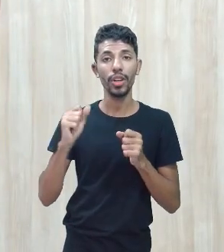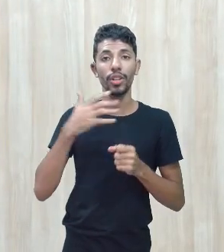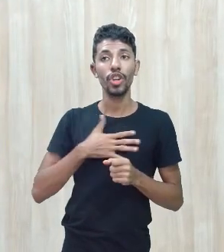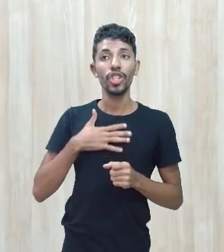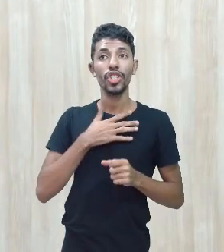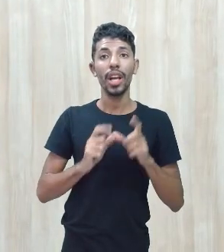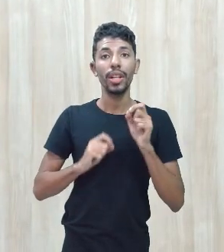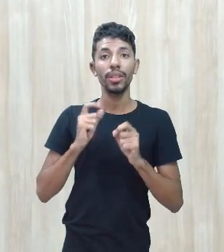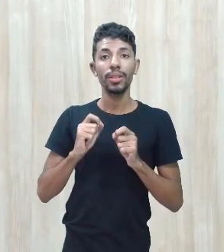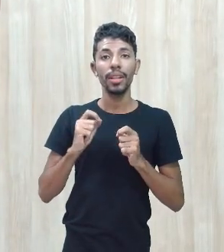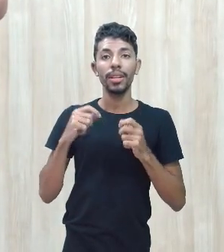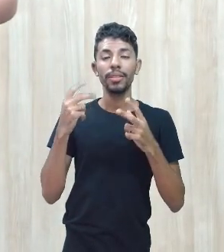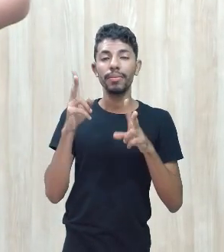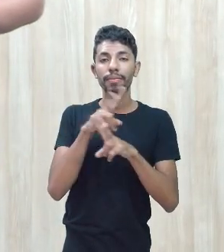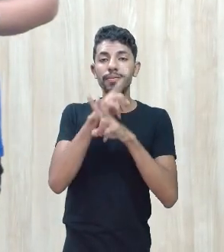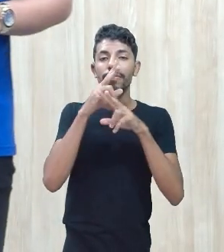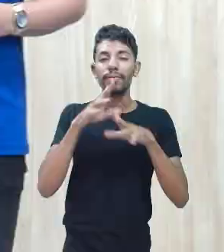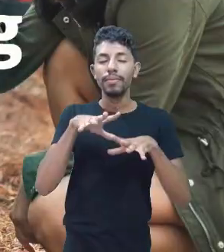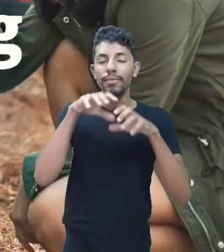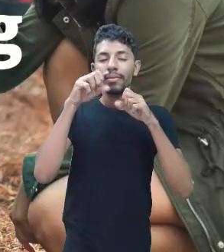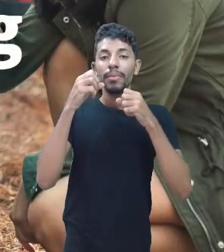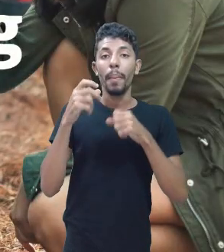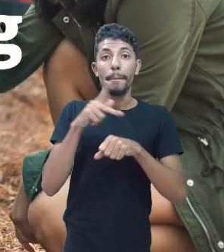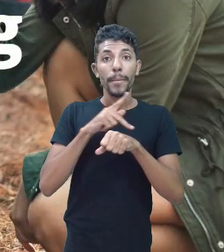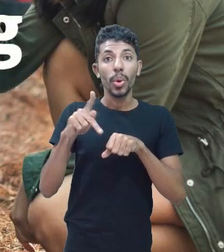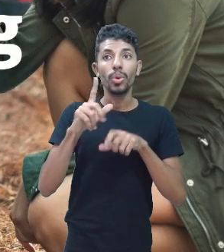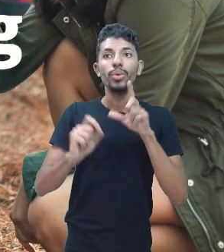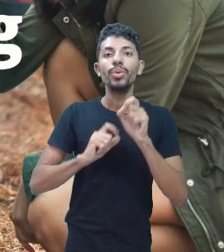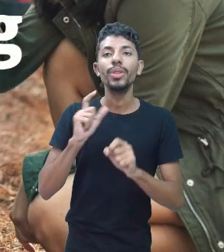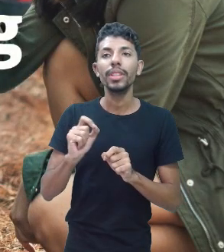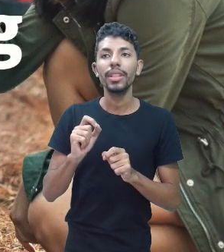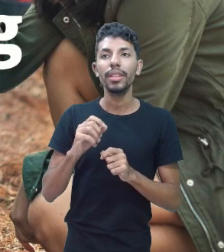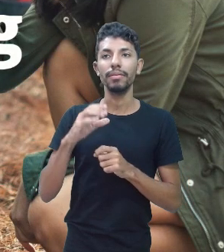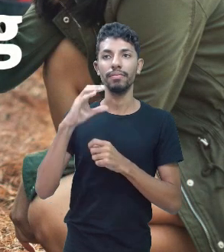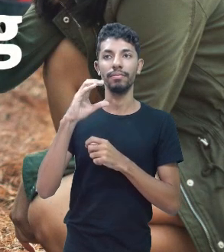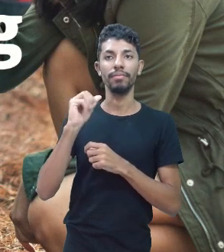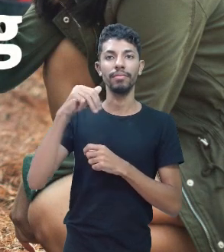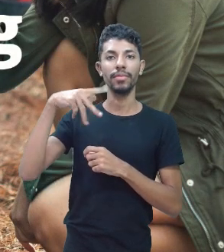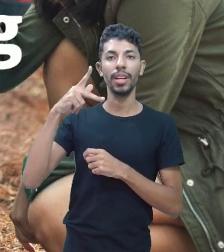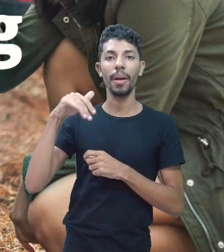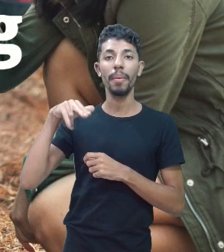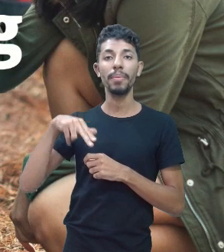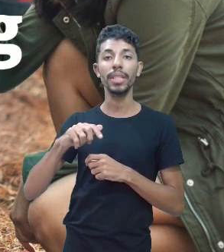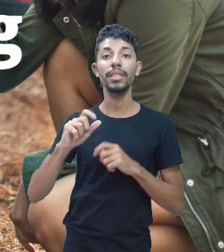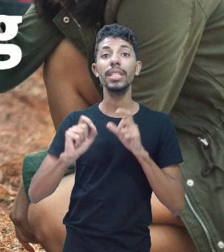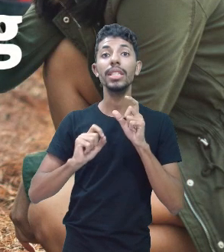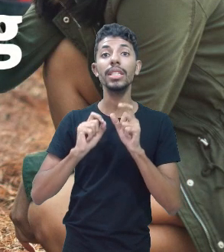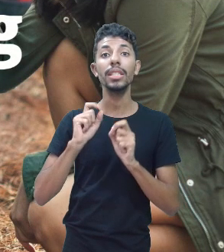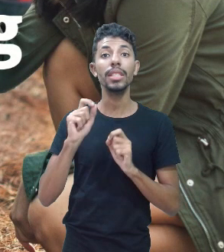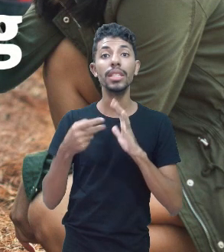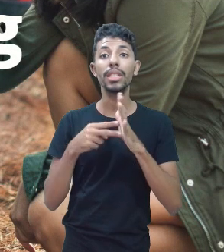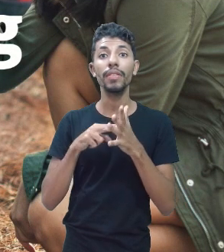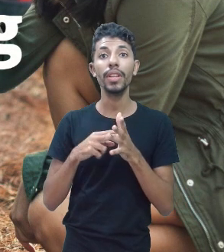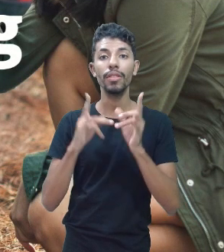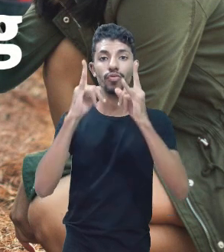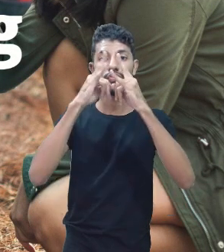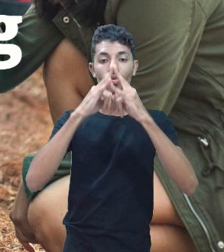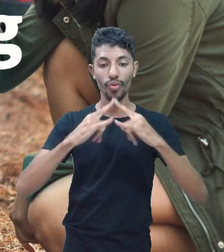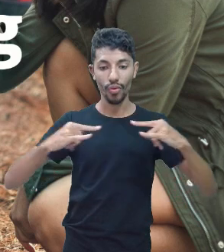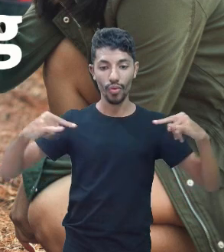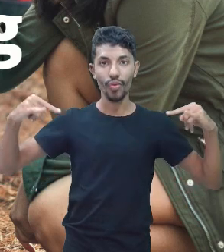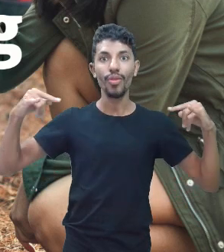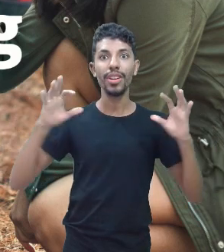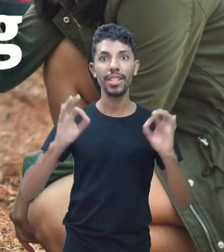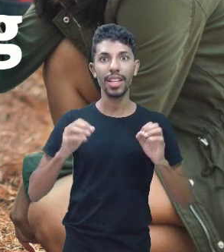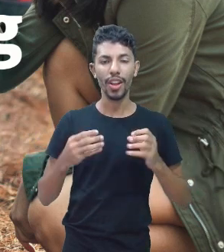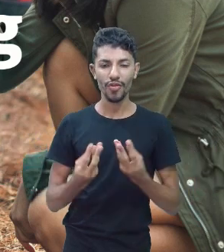hoje, para quem gosta, nós temos camping, né? Que é acampar, montar a barraca, montar ali um negócio, fazer